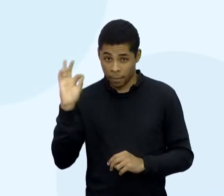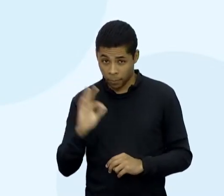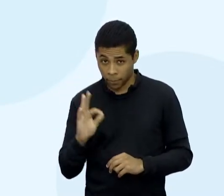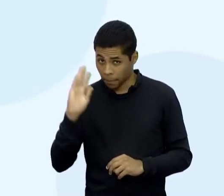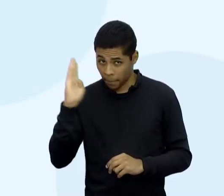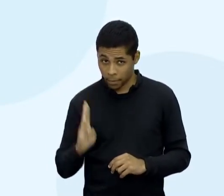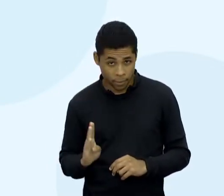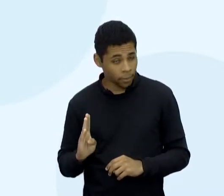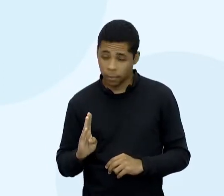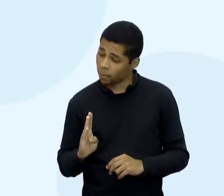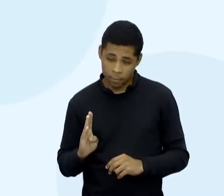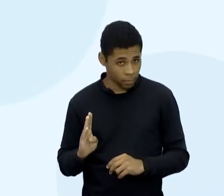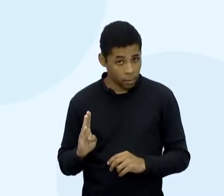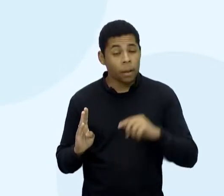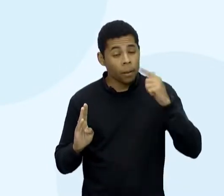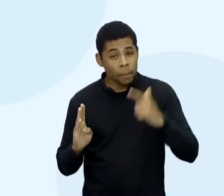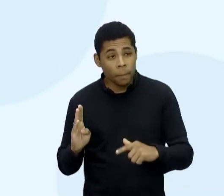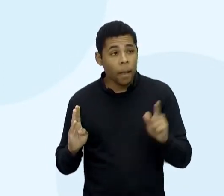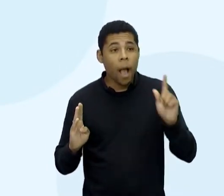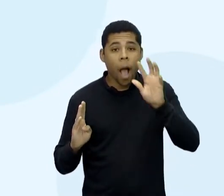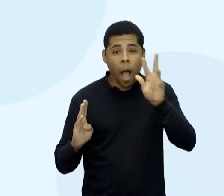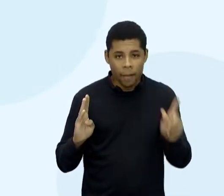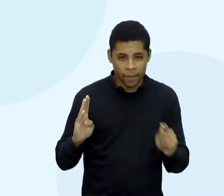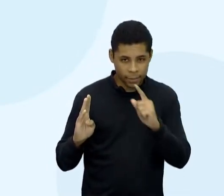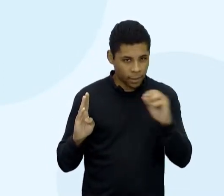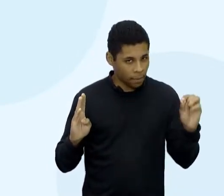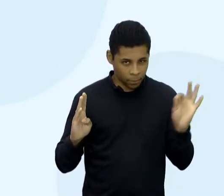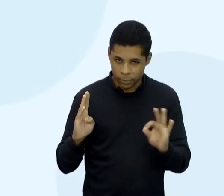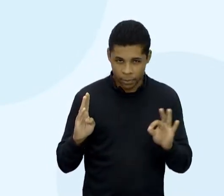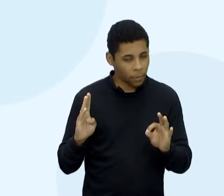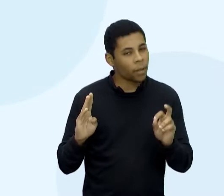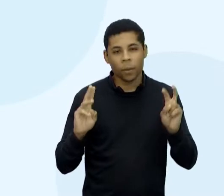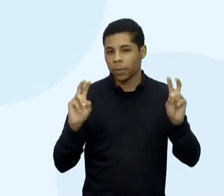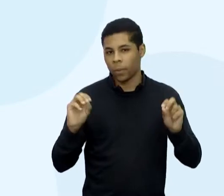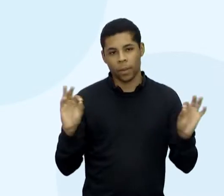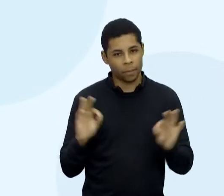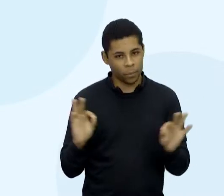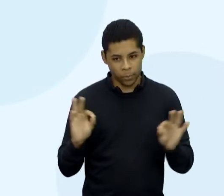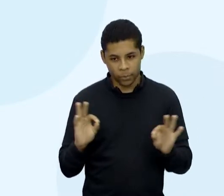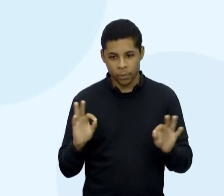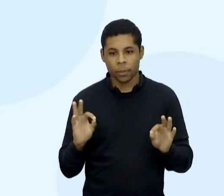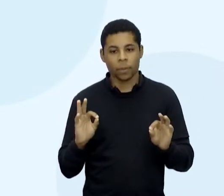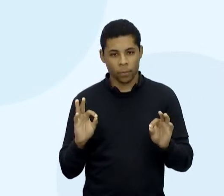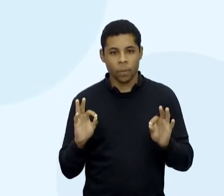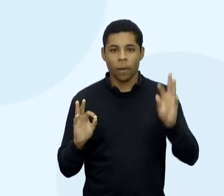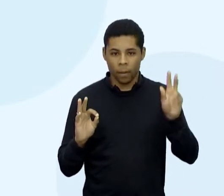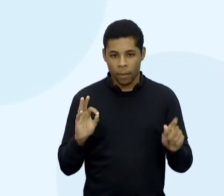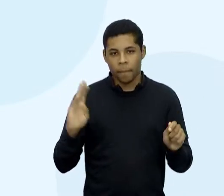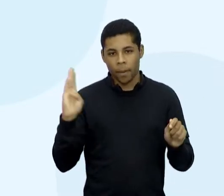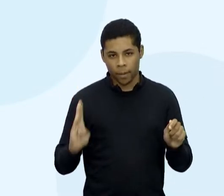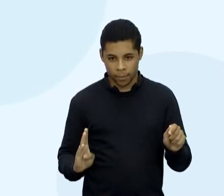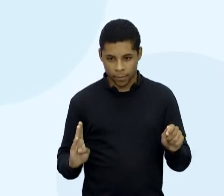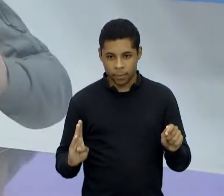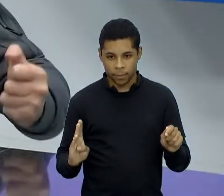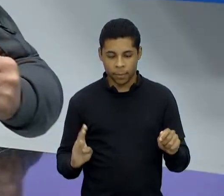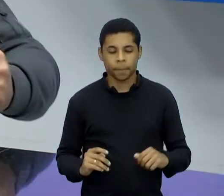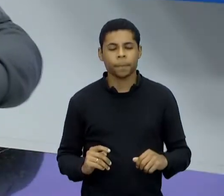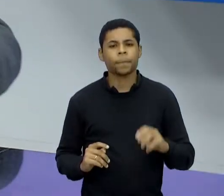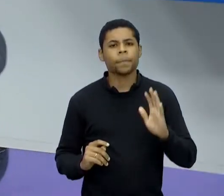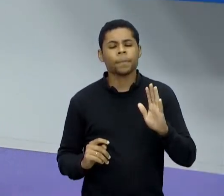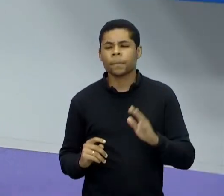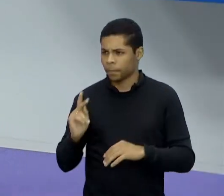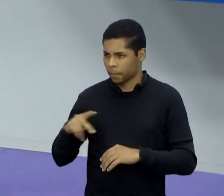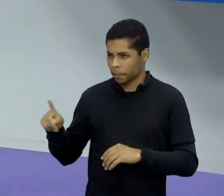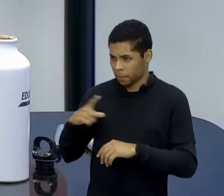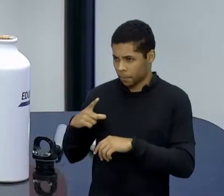mas ela também não é 100% africana. Ela é afro-brasileira. Professora, algum